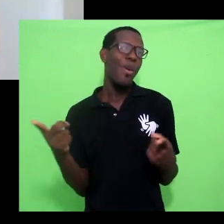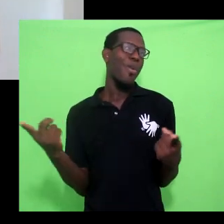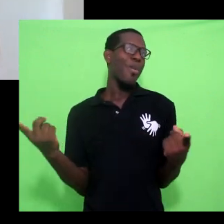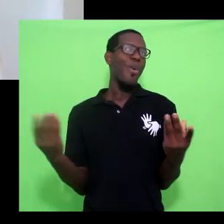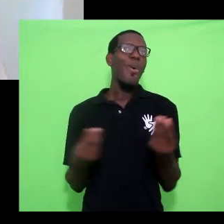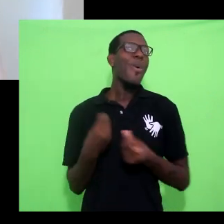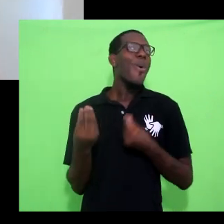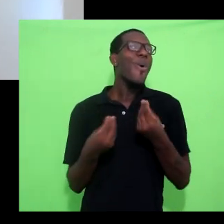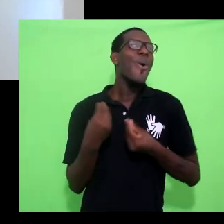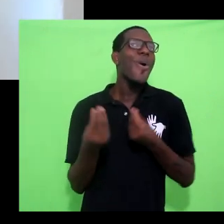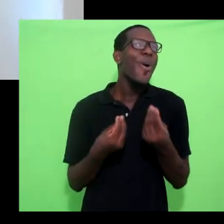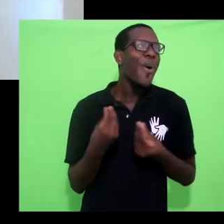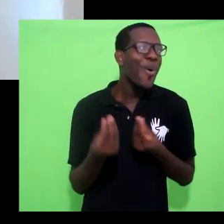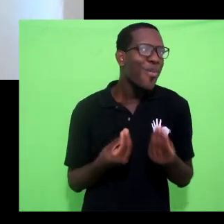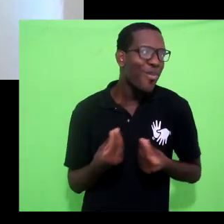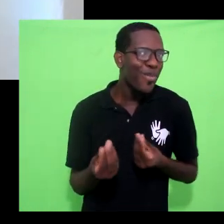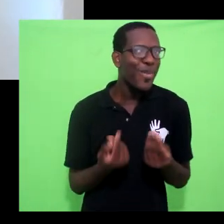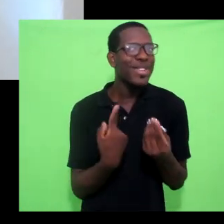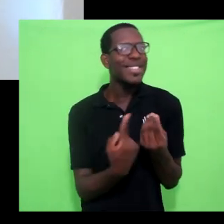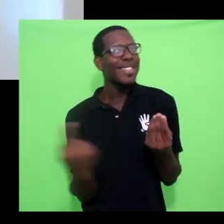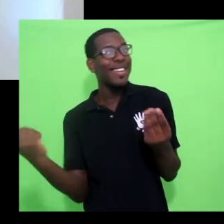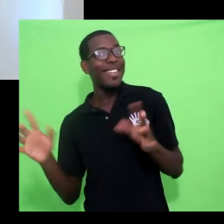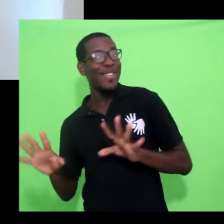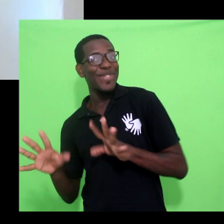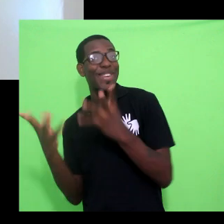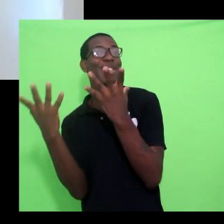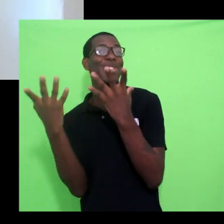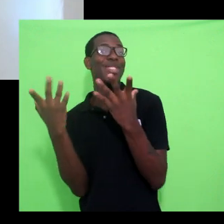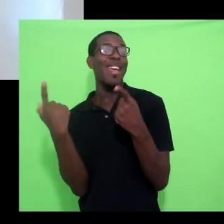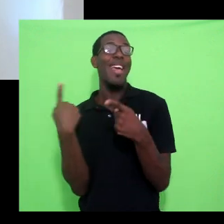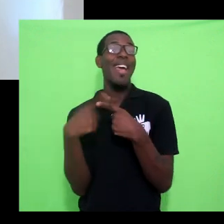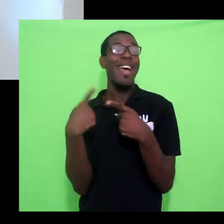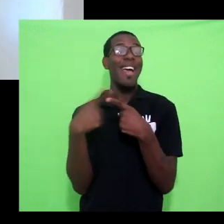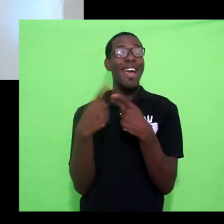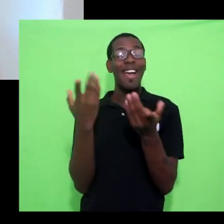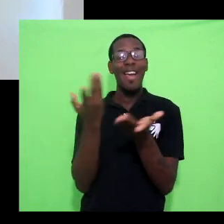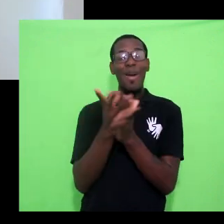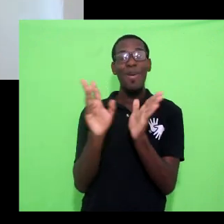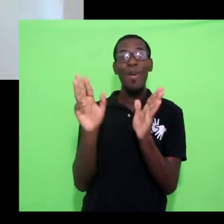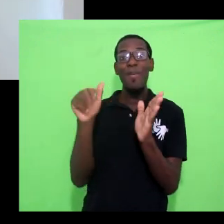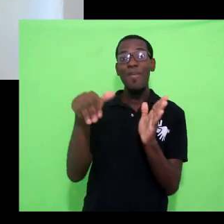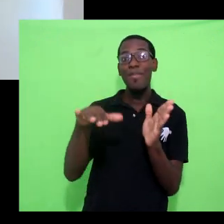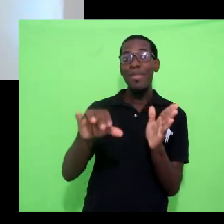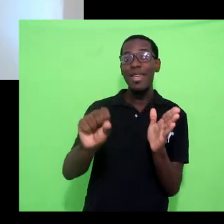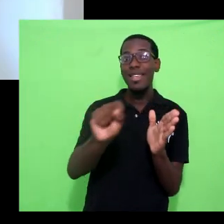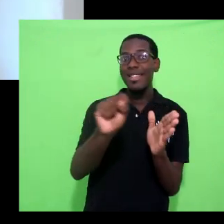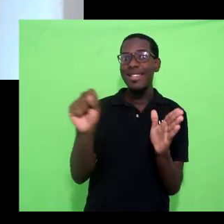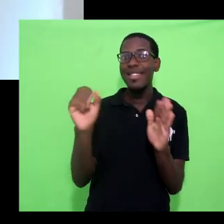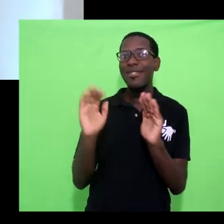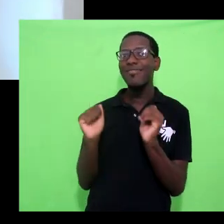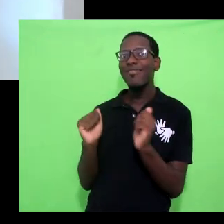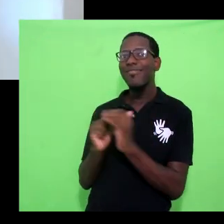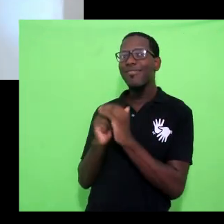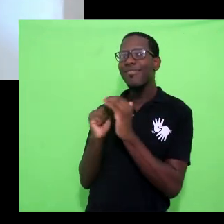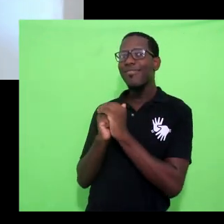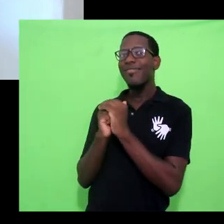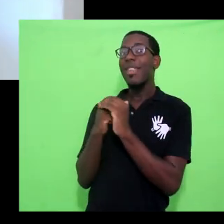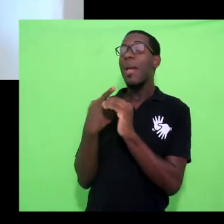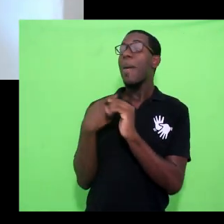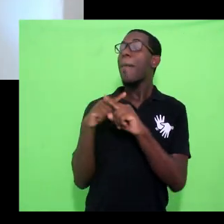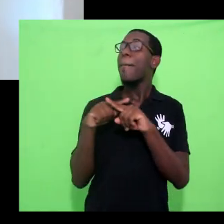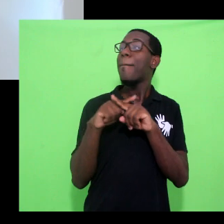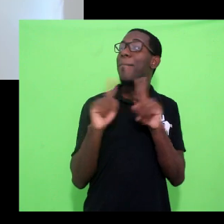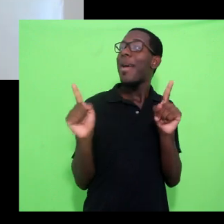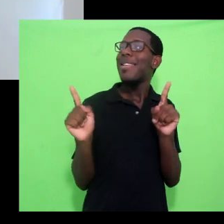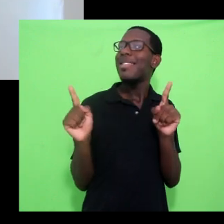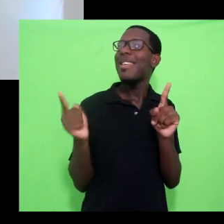Nós estamos lá com a festa do padroeiro, a festa de Santo Antônio, e não tinha como, eu tinha que dar uma fugida lá da